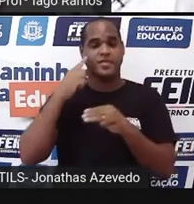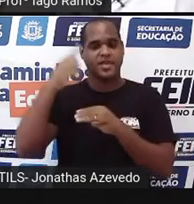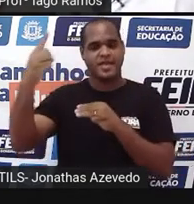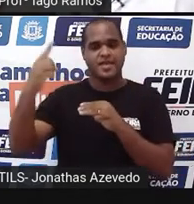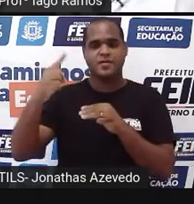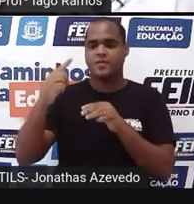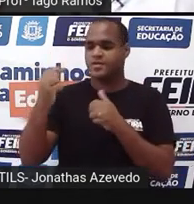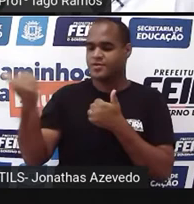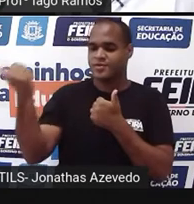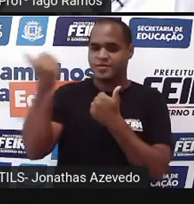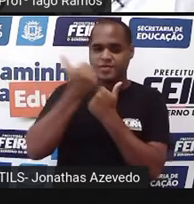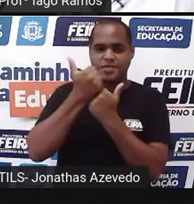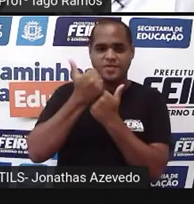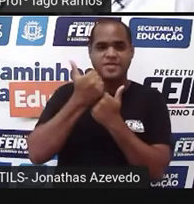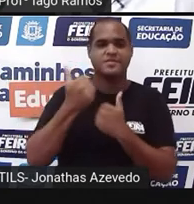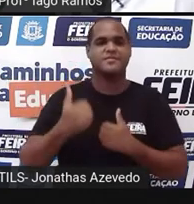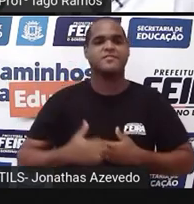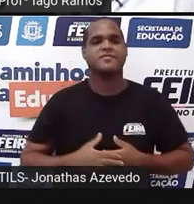substituição